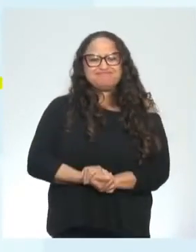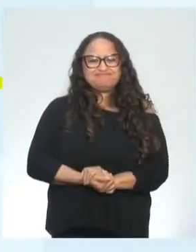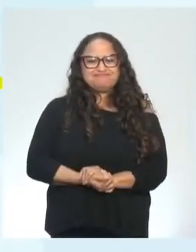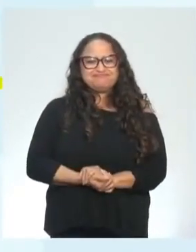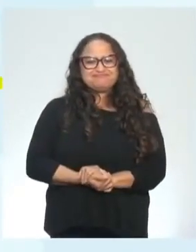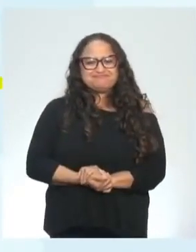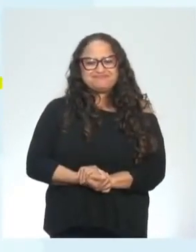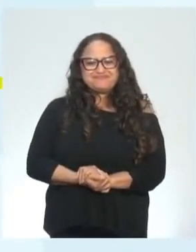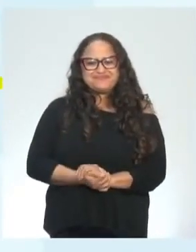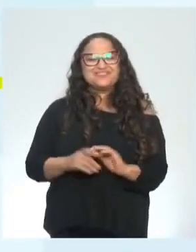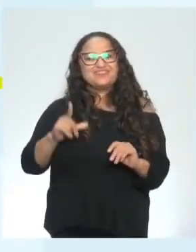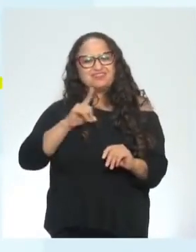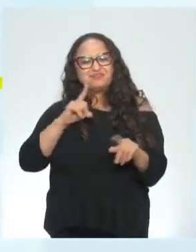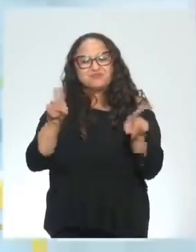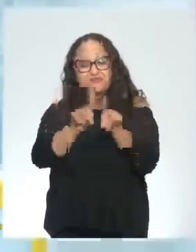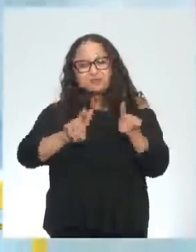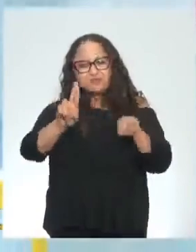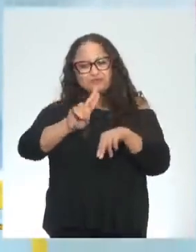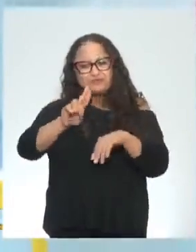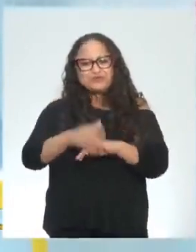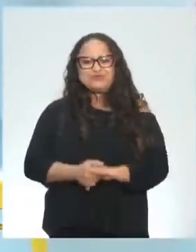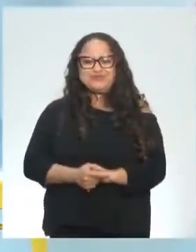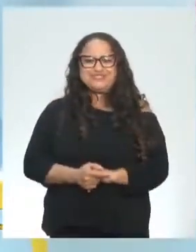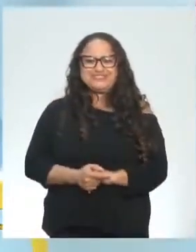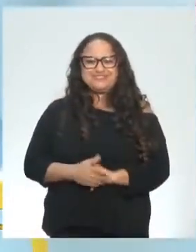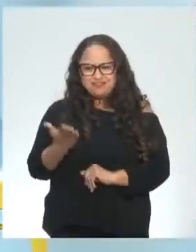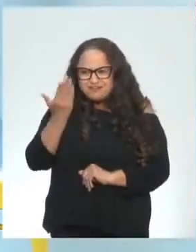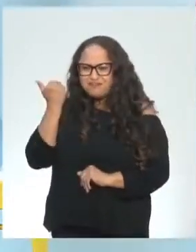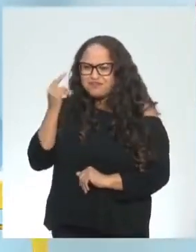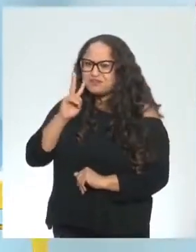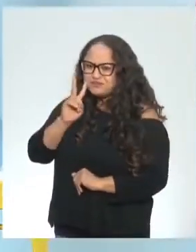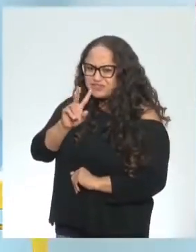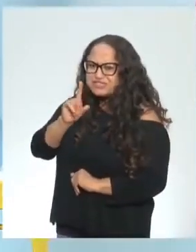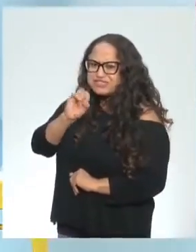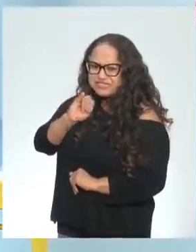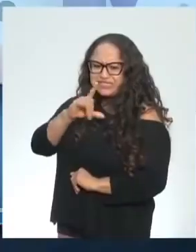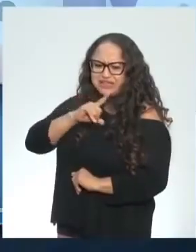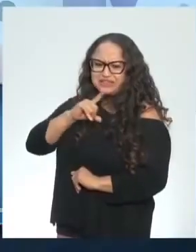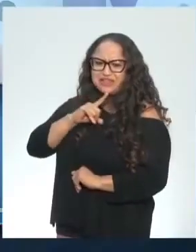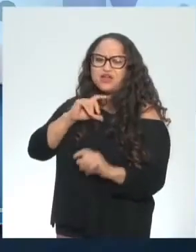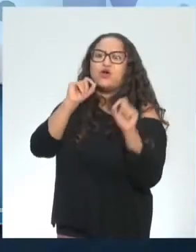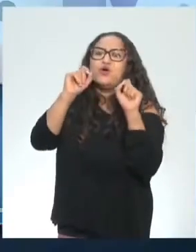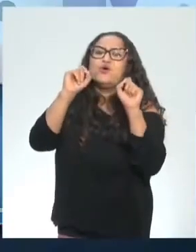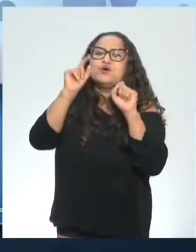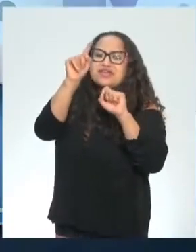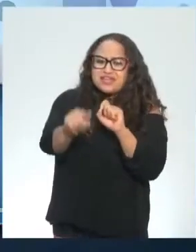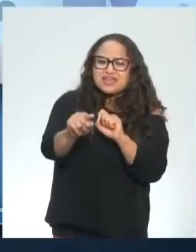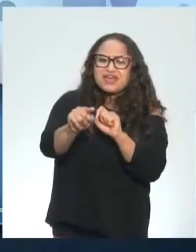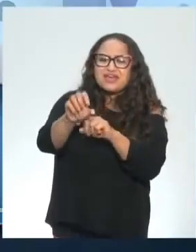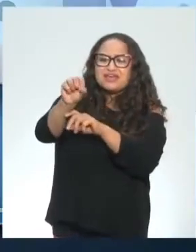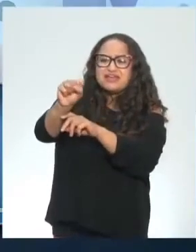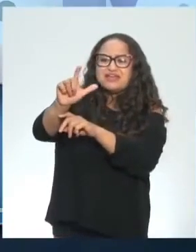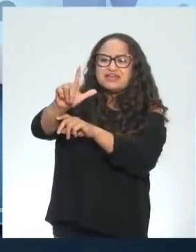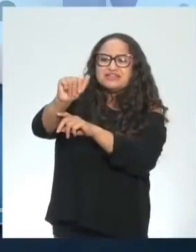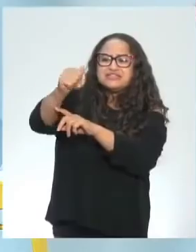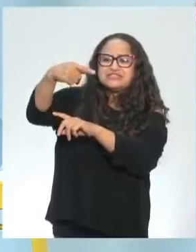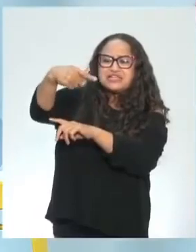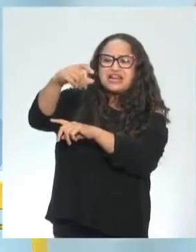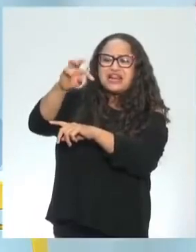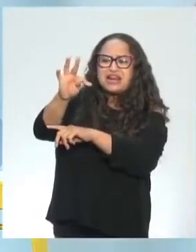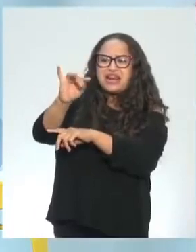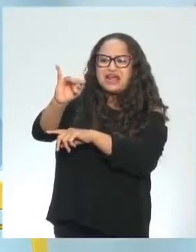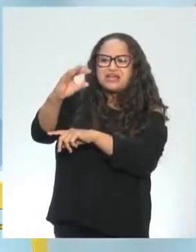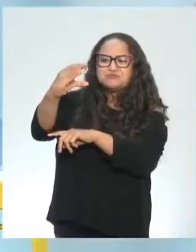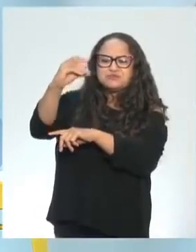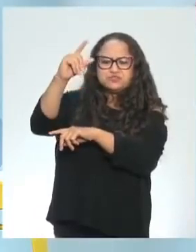usou essa slapstick nos filmes dele vamos ver se aparece aí no chefe o que que é slapstick pode traduzir para o português